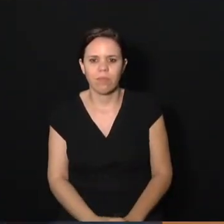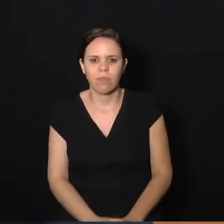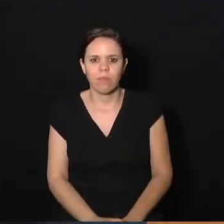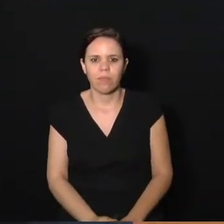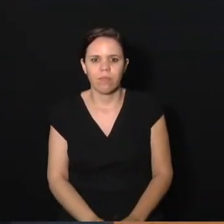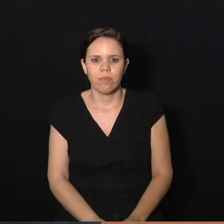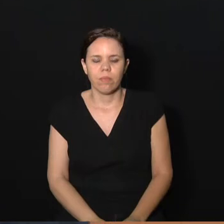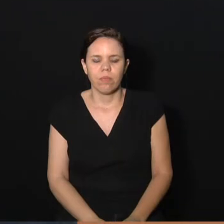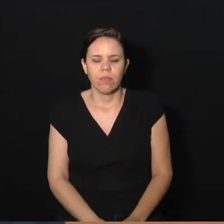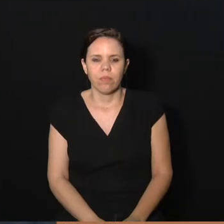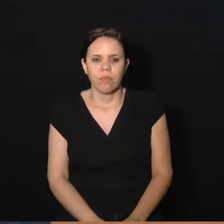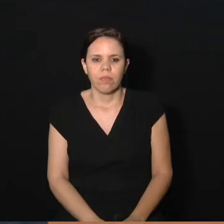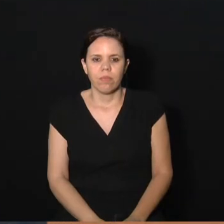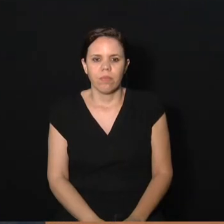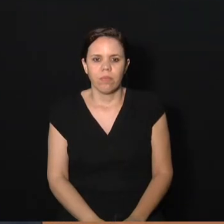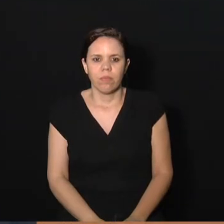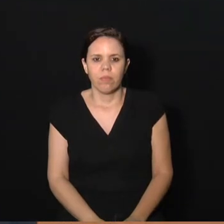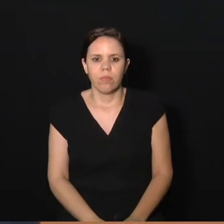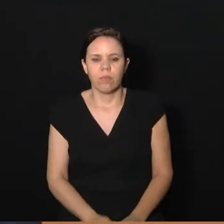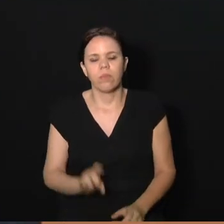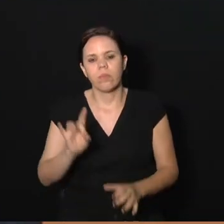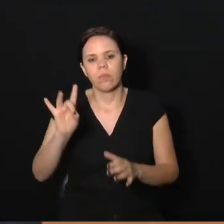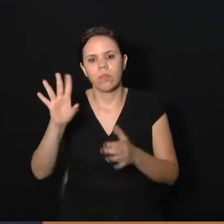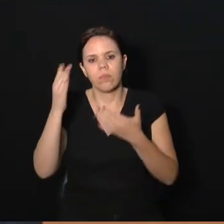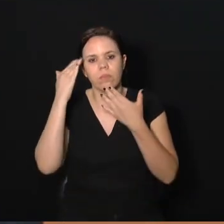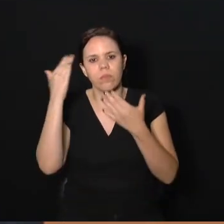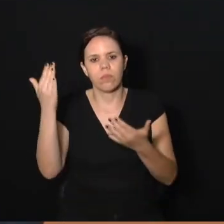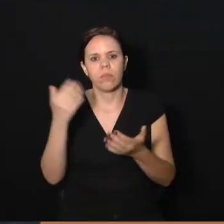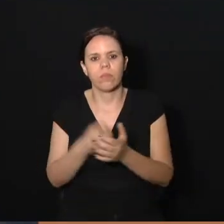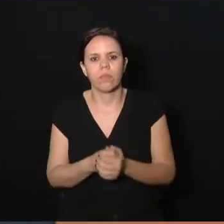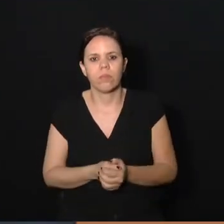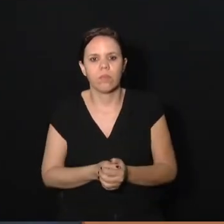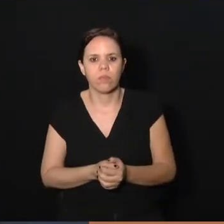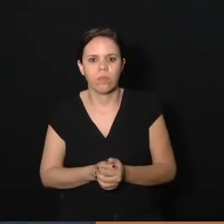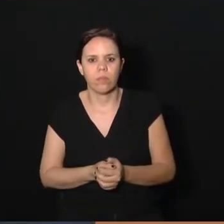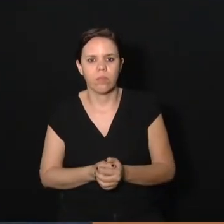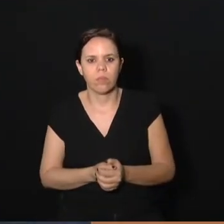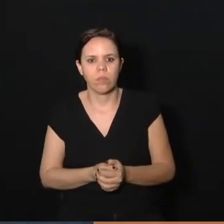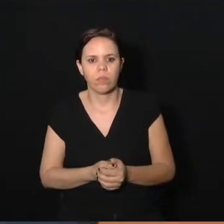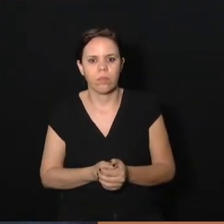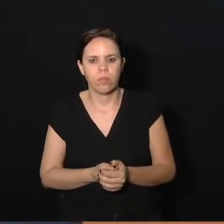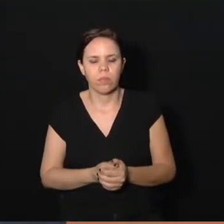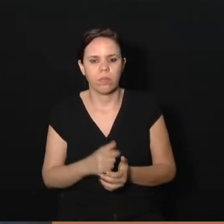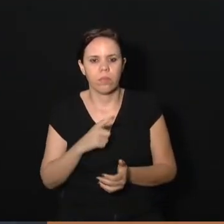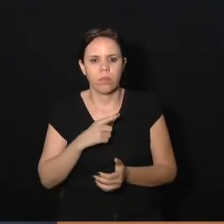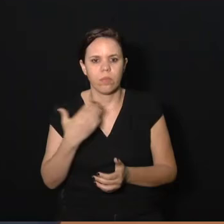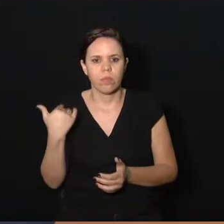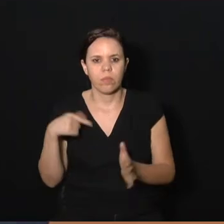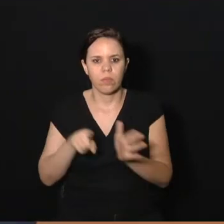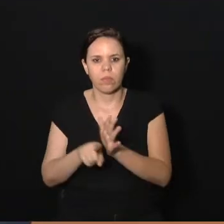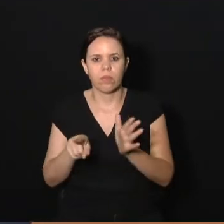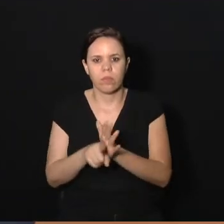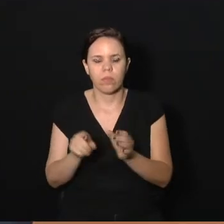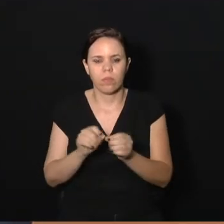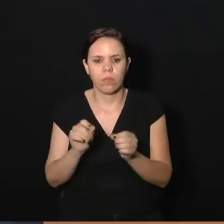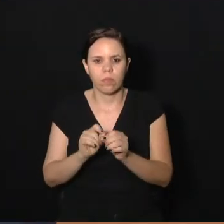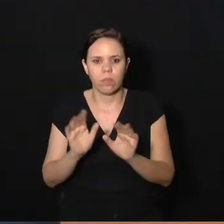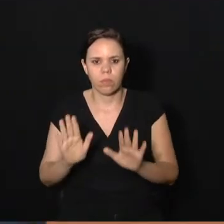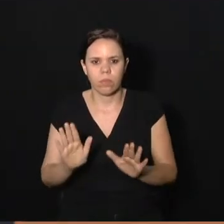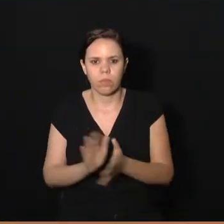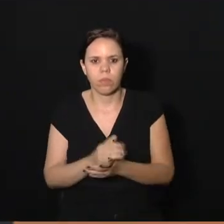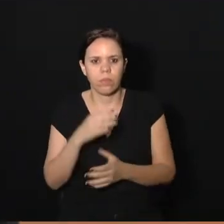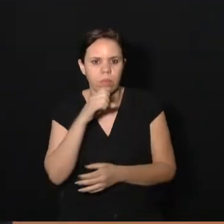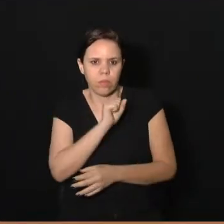Não, enfim, mas então, só mesmo para agradecer, né? Eu tinha aqui algumas perguntas para fazer,